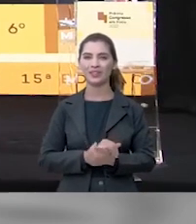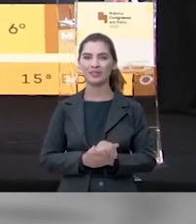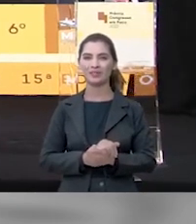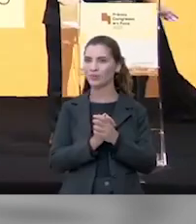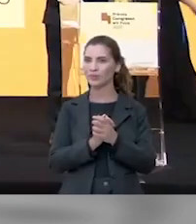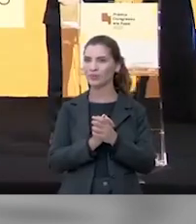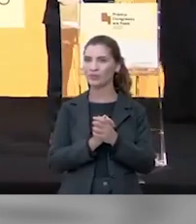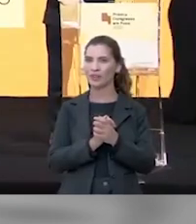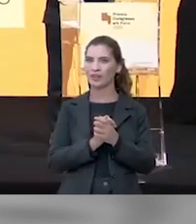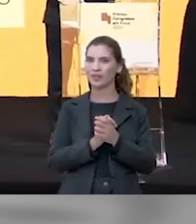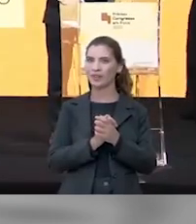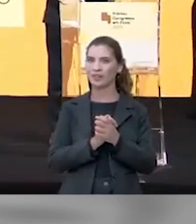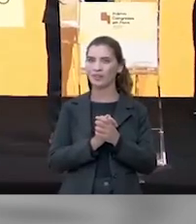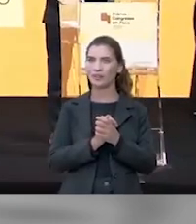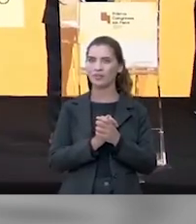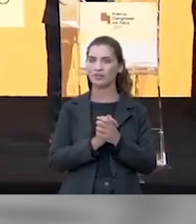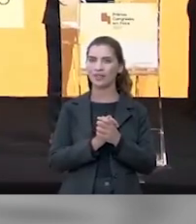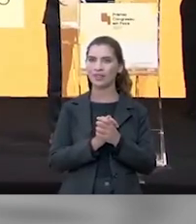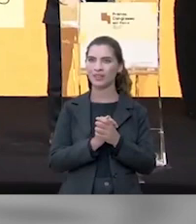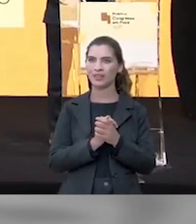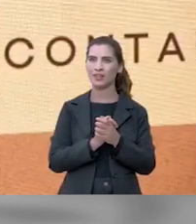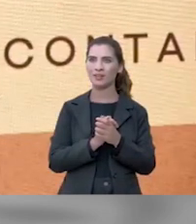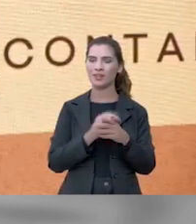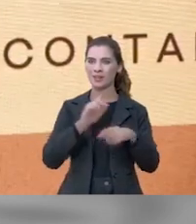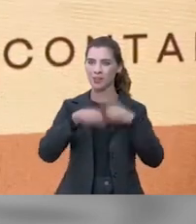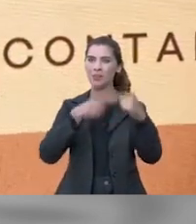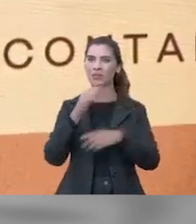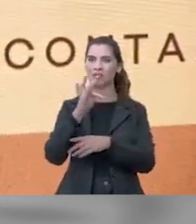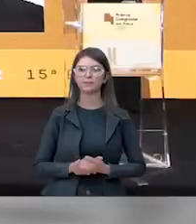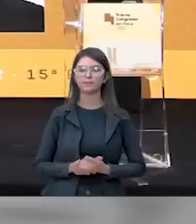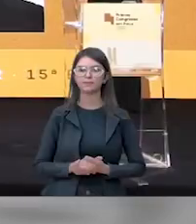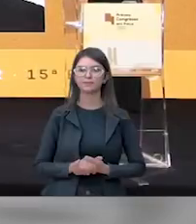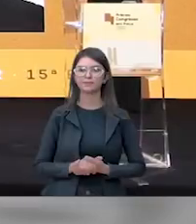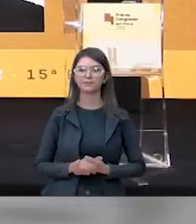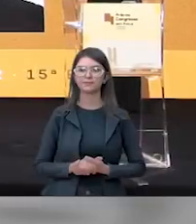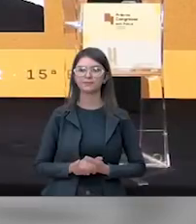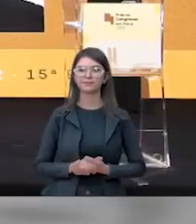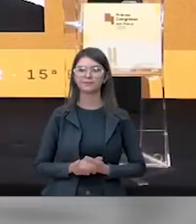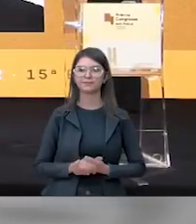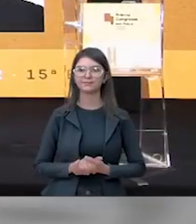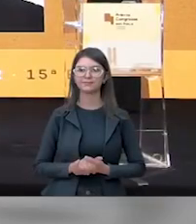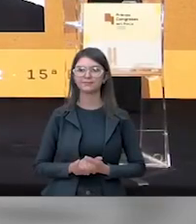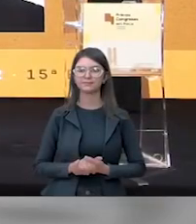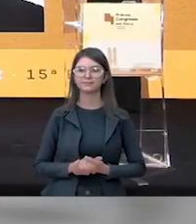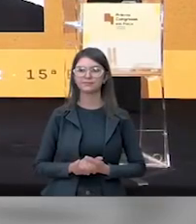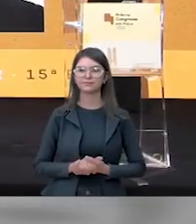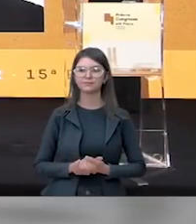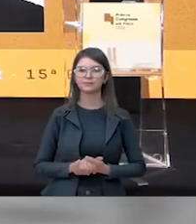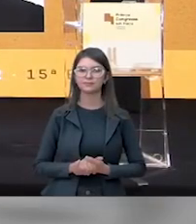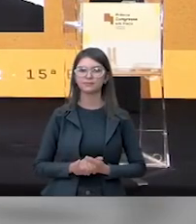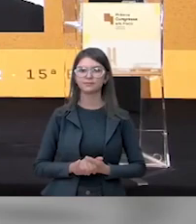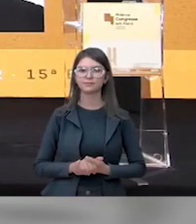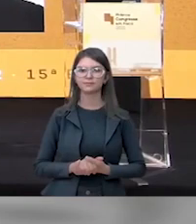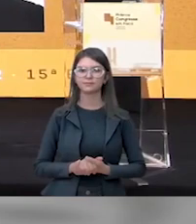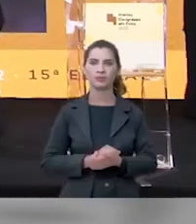votos. Além das categorias gerais de melhores na Câmara e melhores no Senado, tivemos mais 3 categorias especiais: defesa